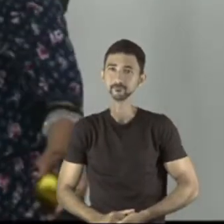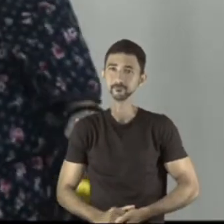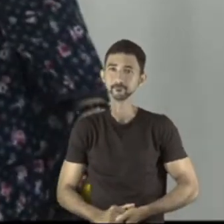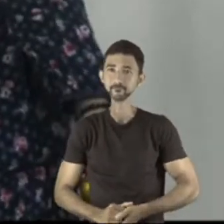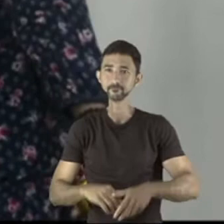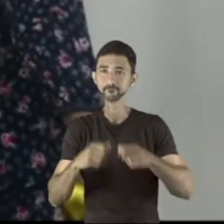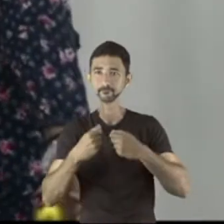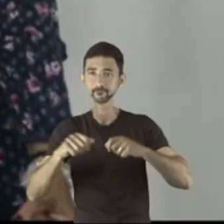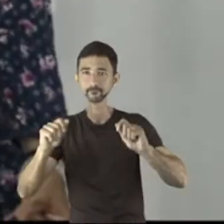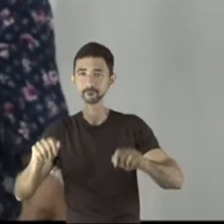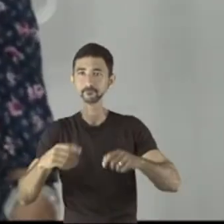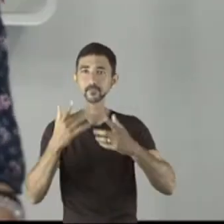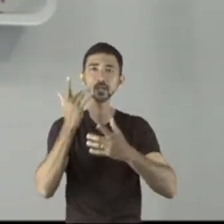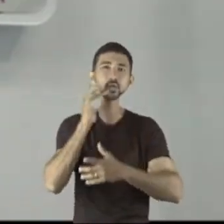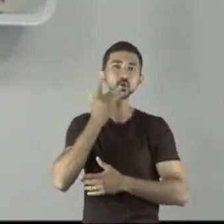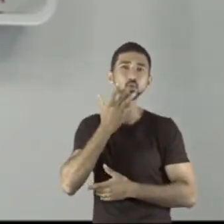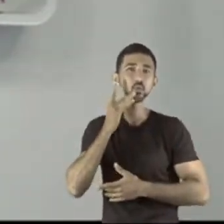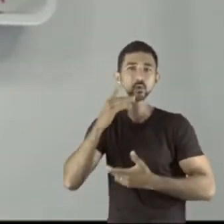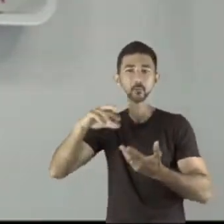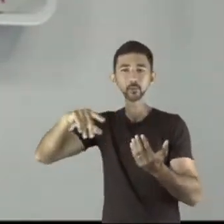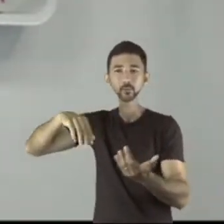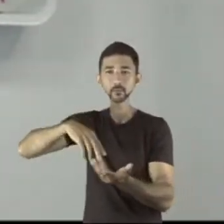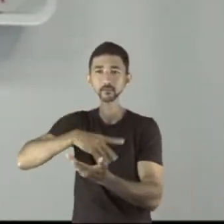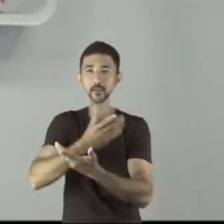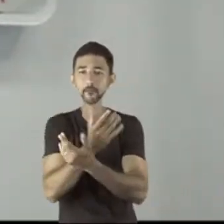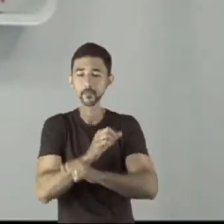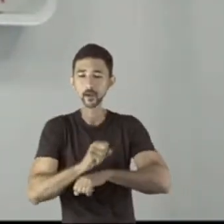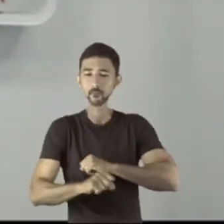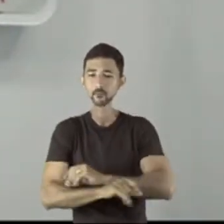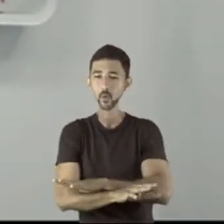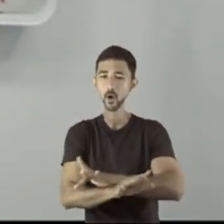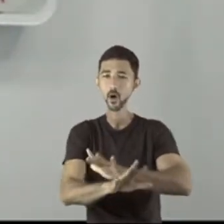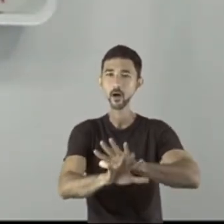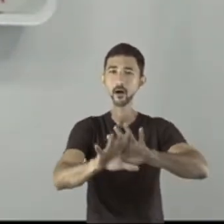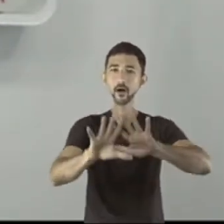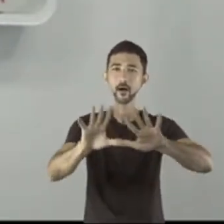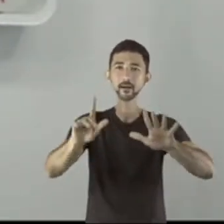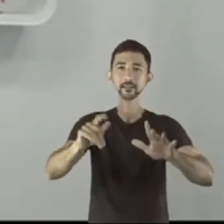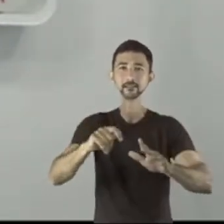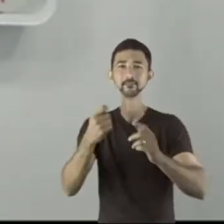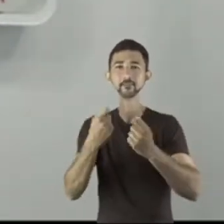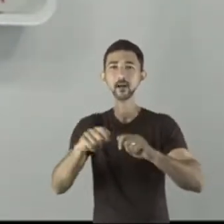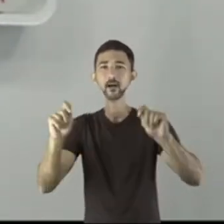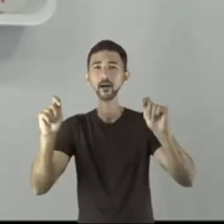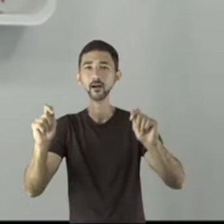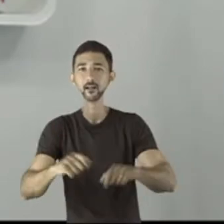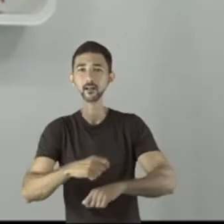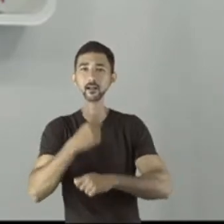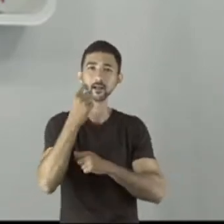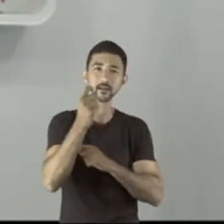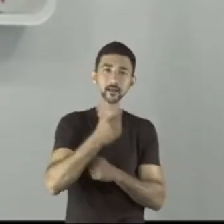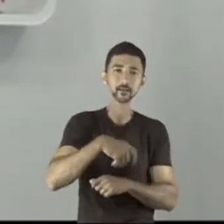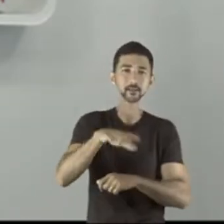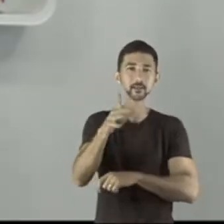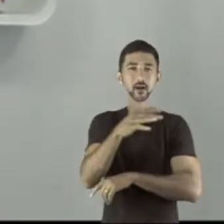Alecrim, Alecrim dourado que nasceu no campo sem ser semeado.